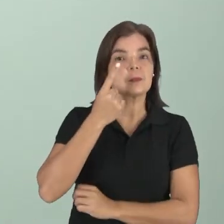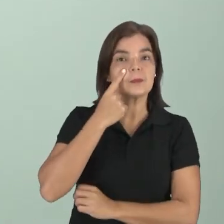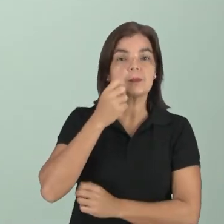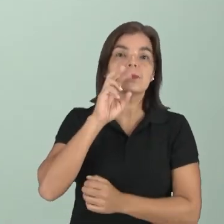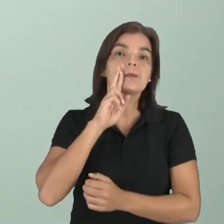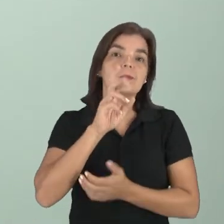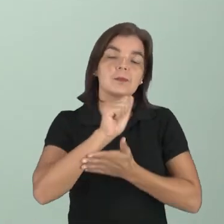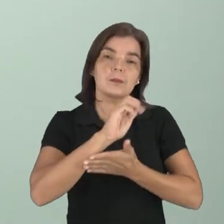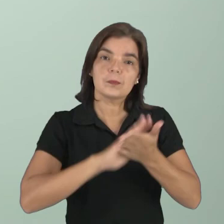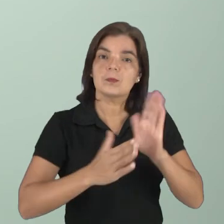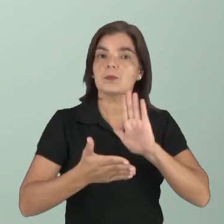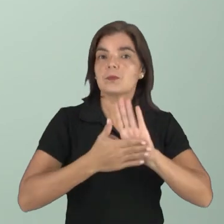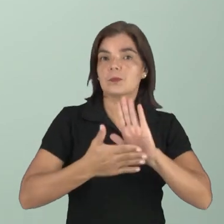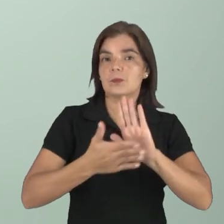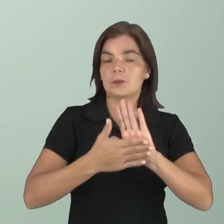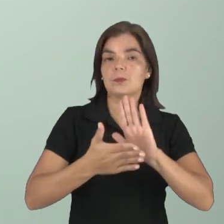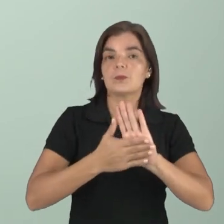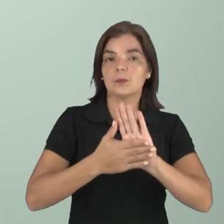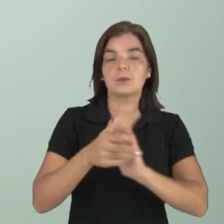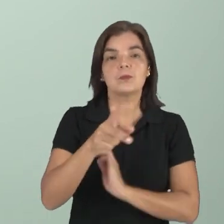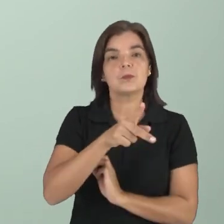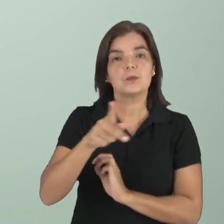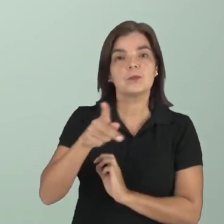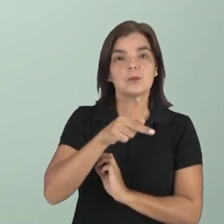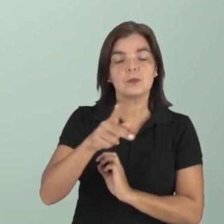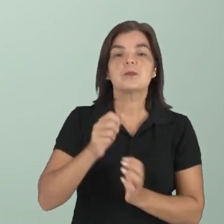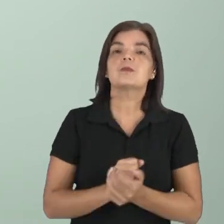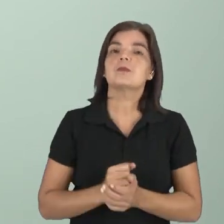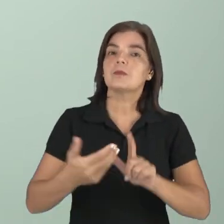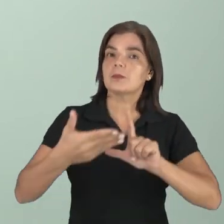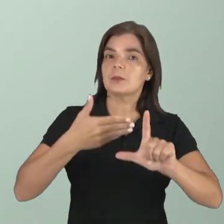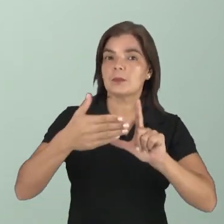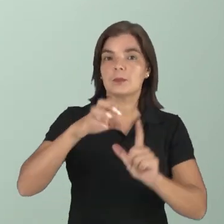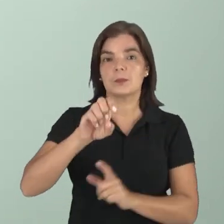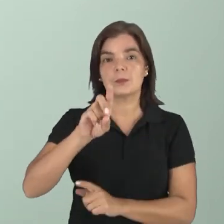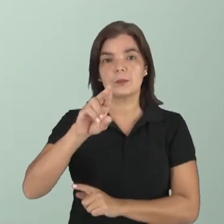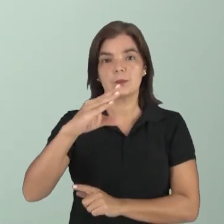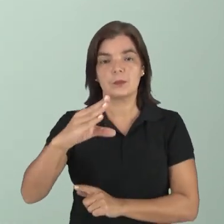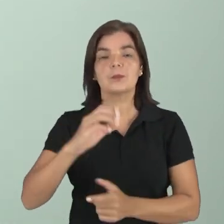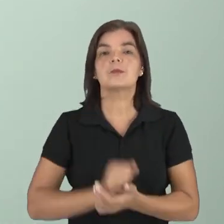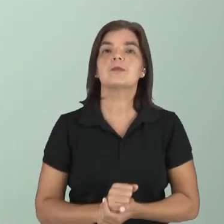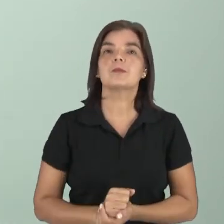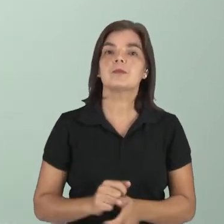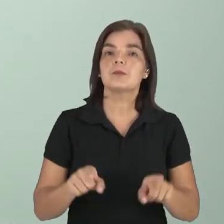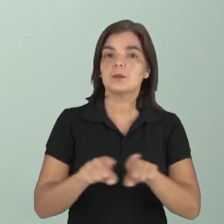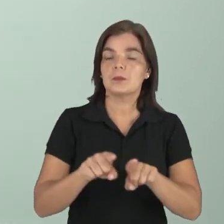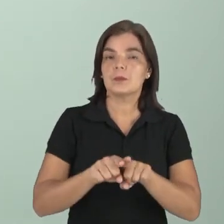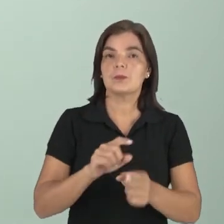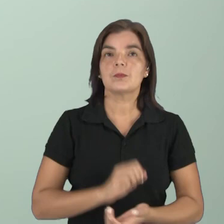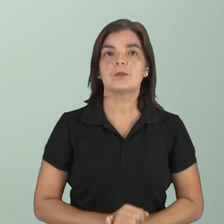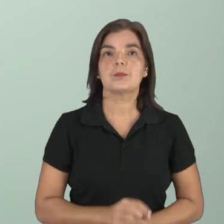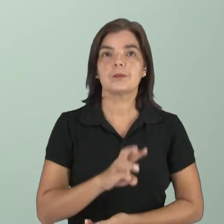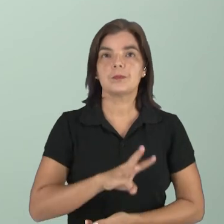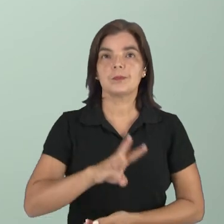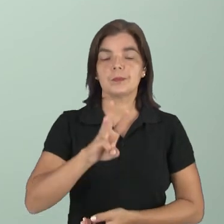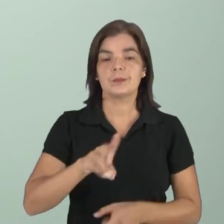realizar as atividades propostas pelo seu professor e também acessem a plataforma Eduque através do link